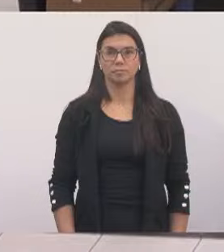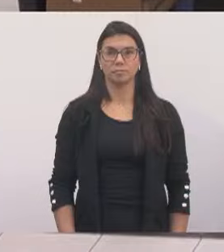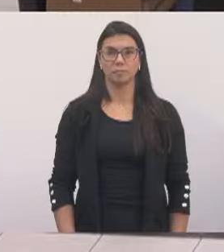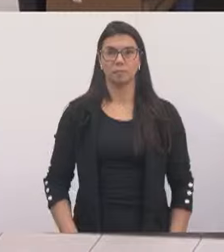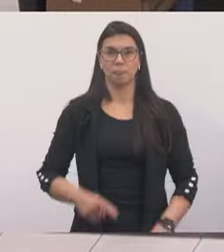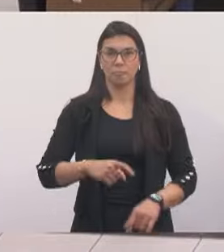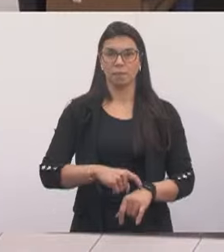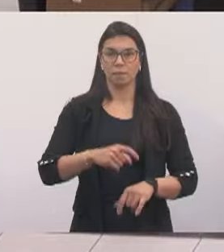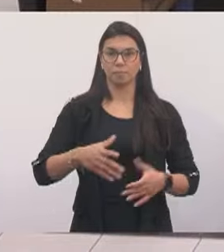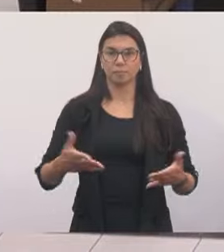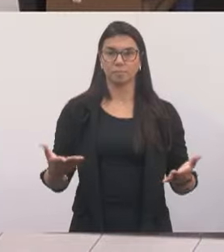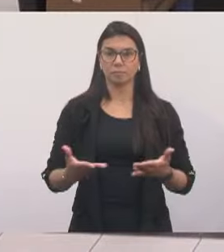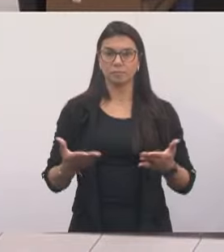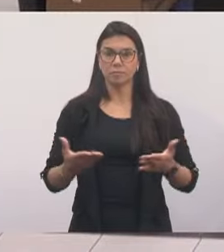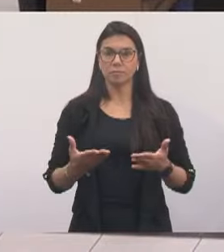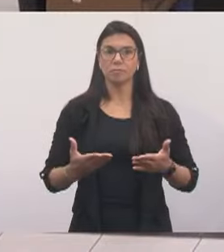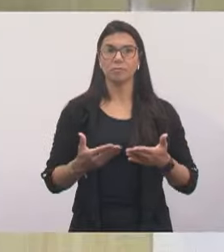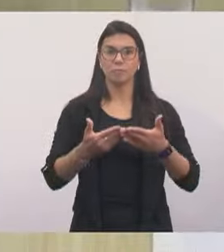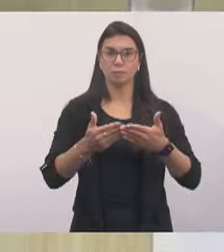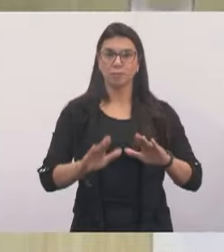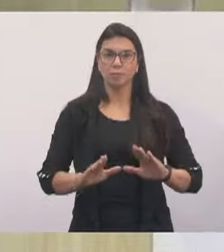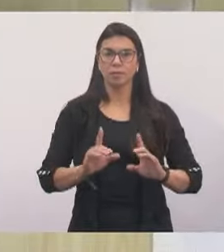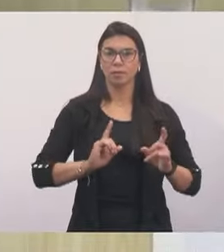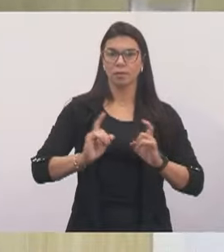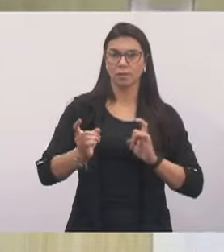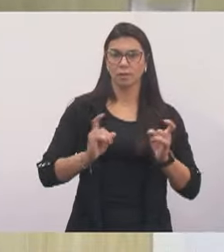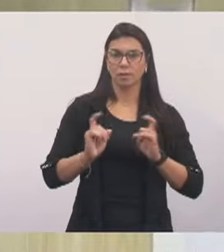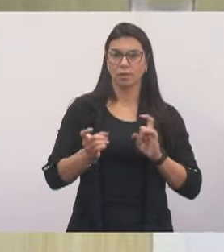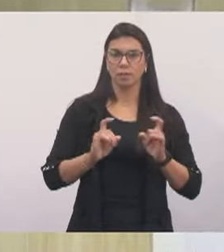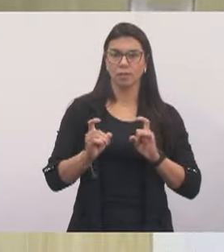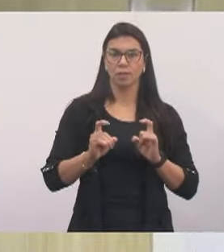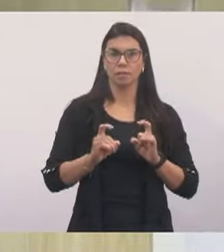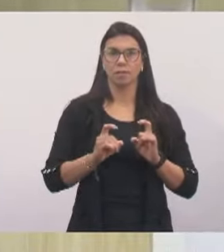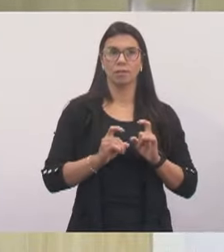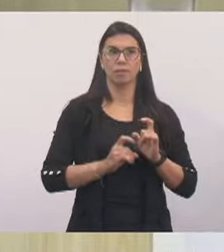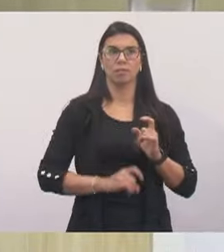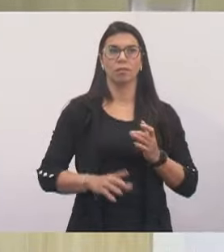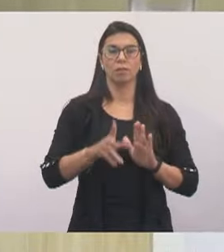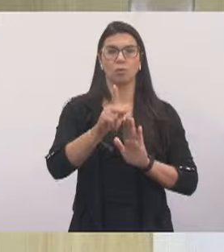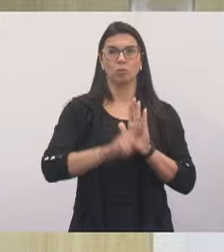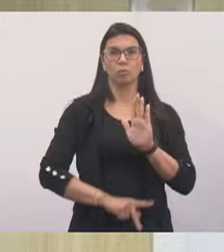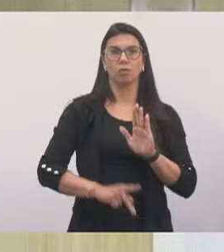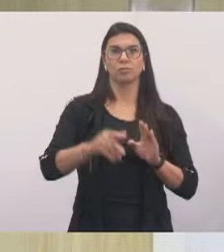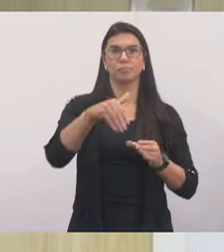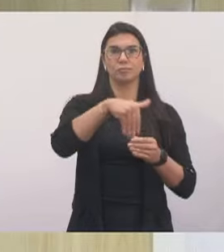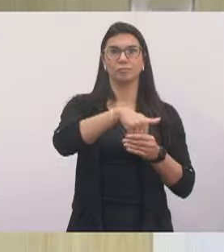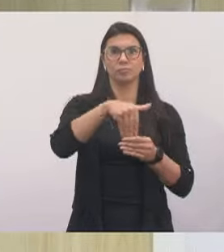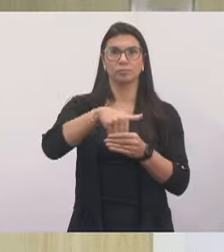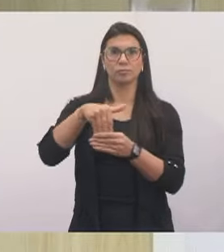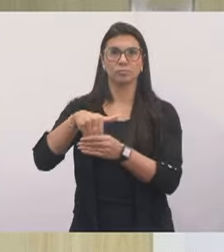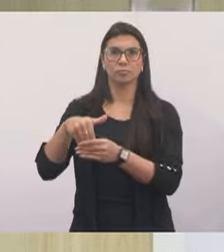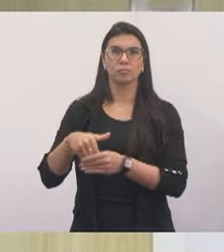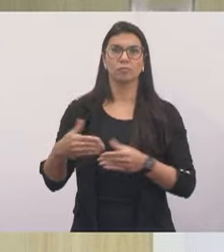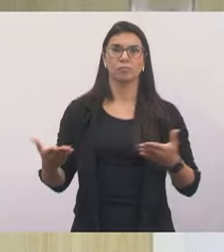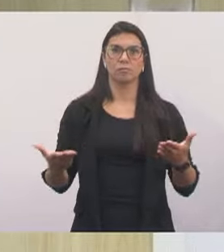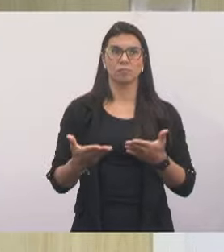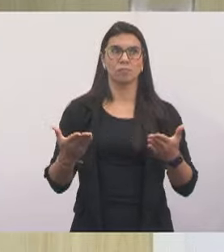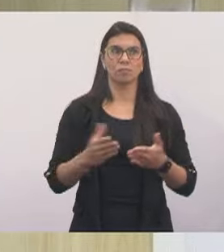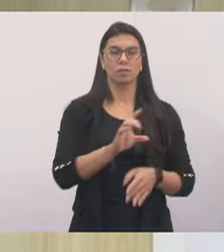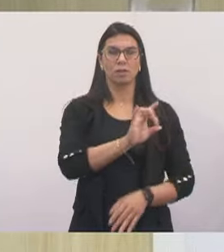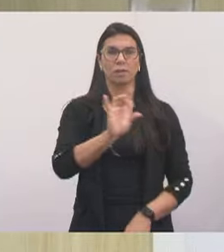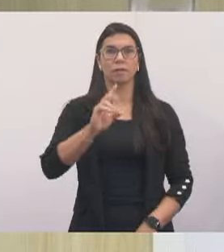Neste instante, passaremos à fase da sessão ordinária, em que serão lidos e votados, conforme disciplinado, os expedientes dos